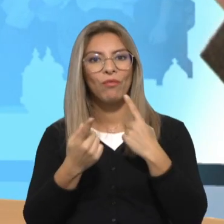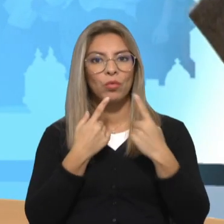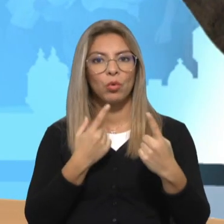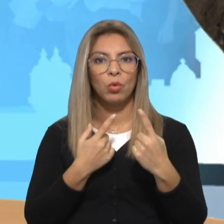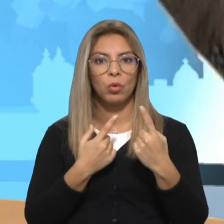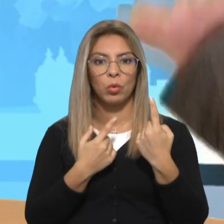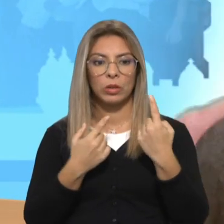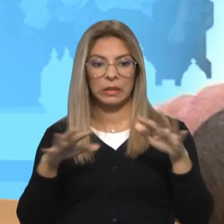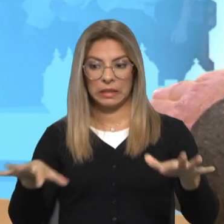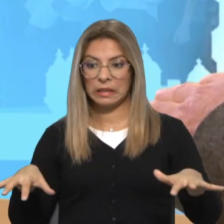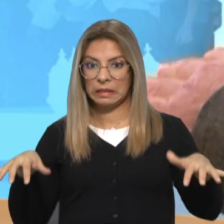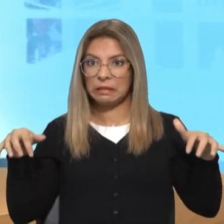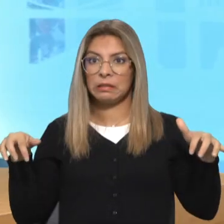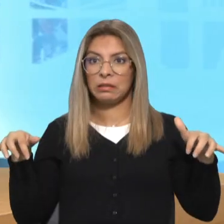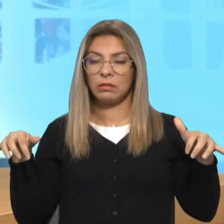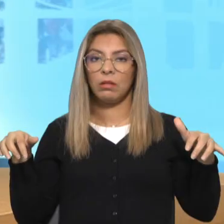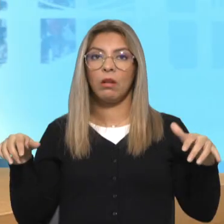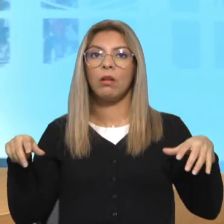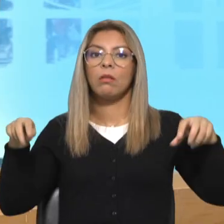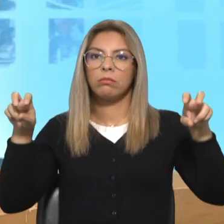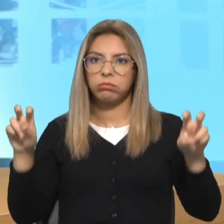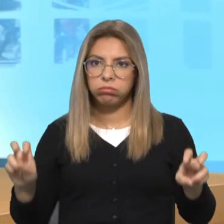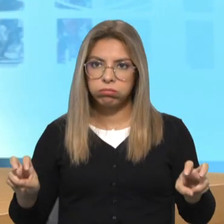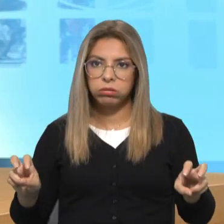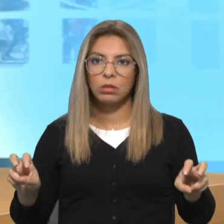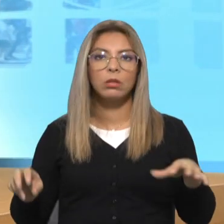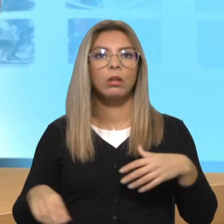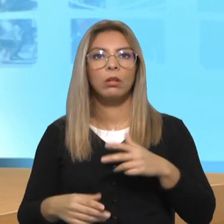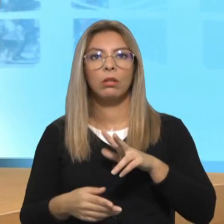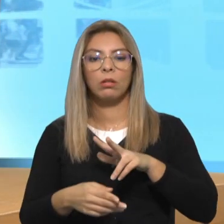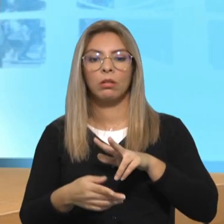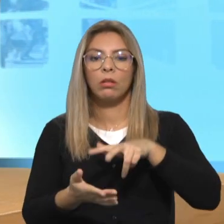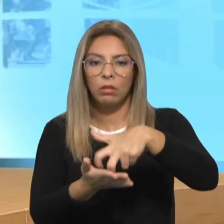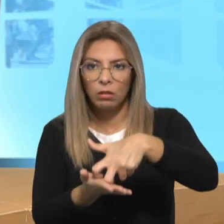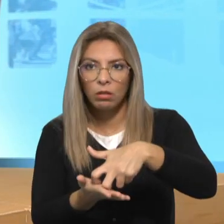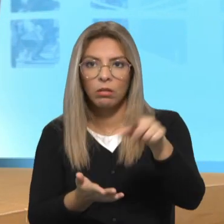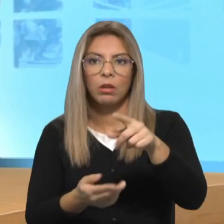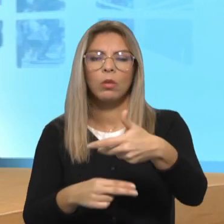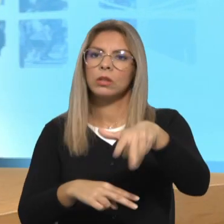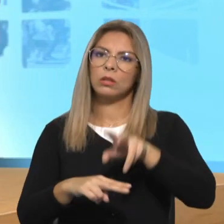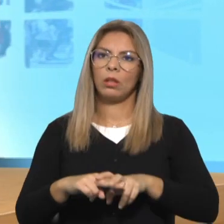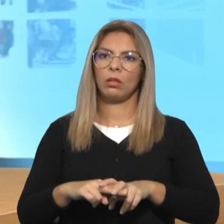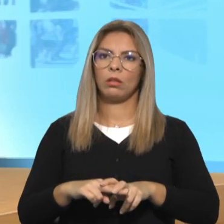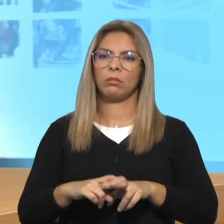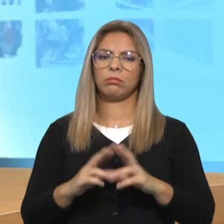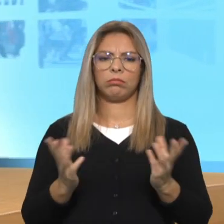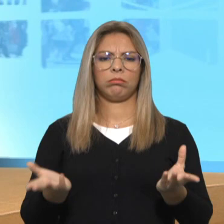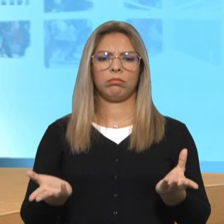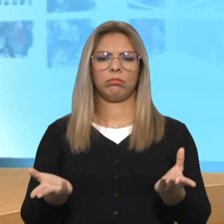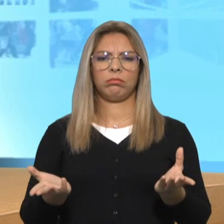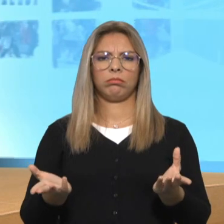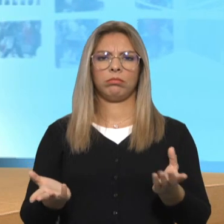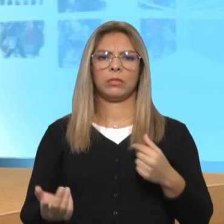Assembleia se baixa e então, em vez de se ajoelharem, sentam-se. Porque ninguém tem